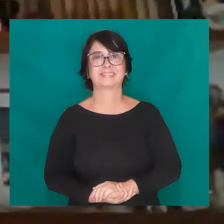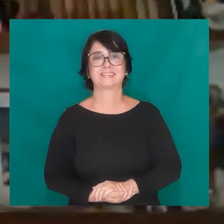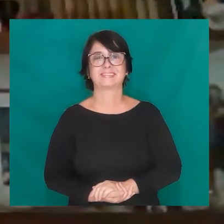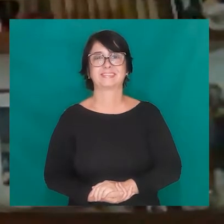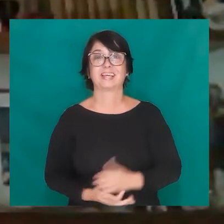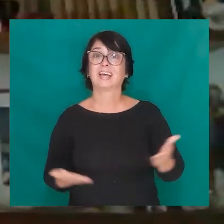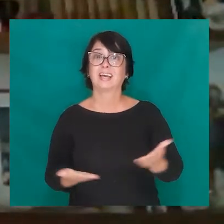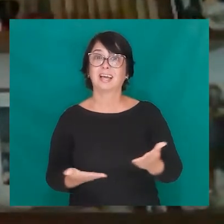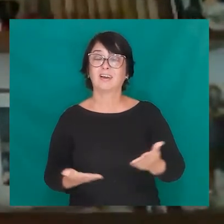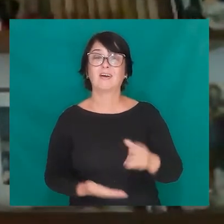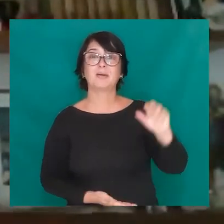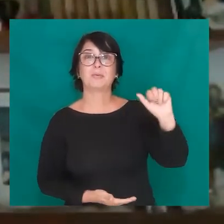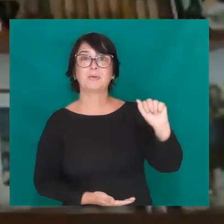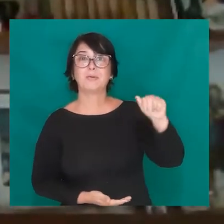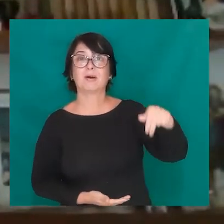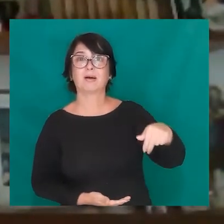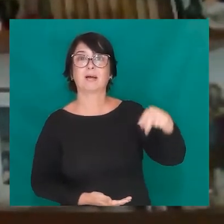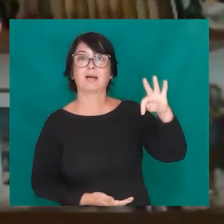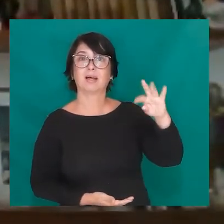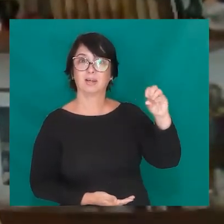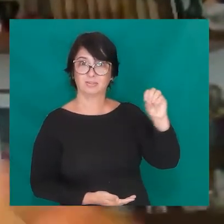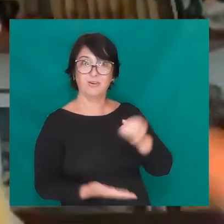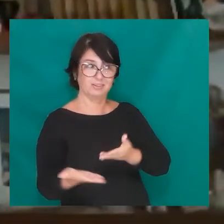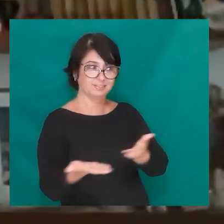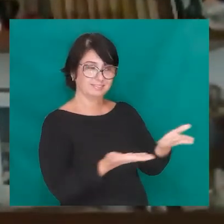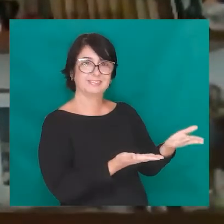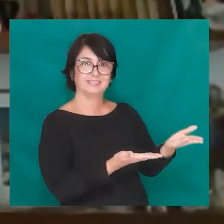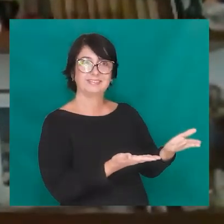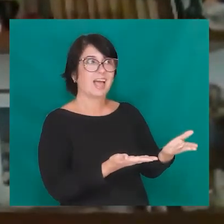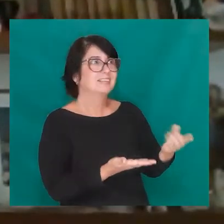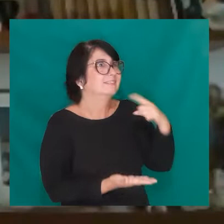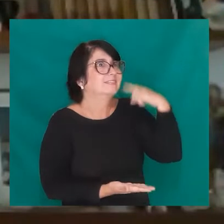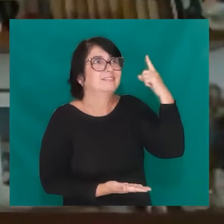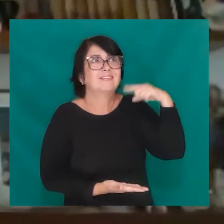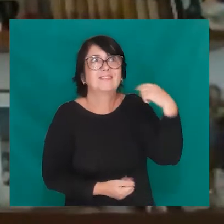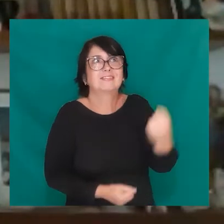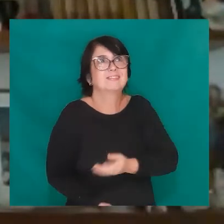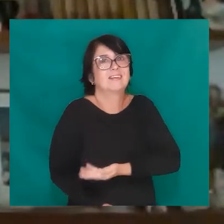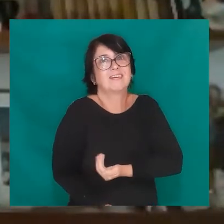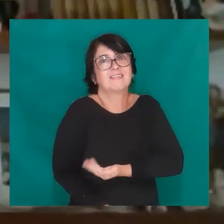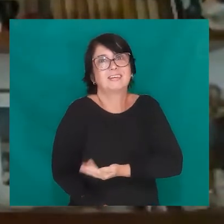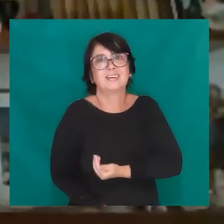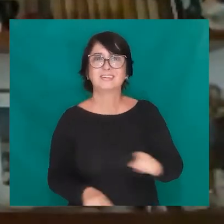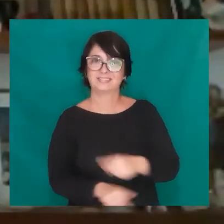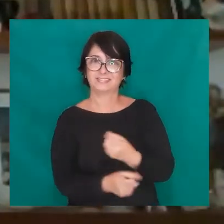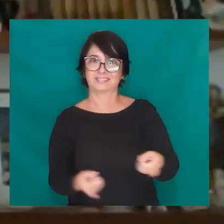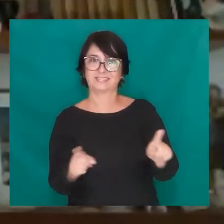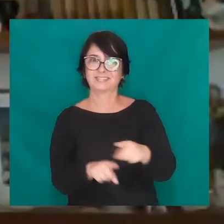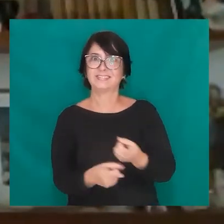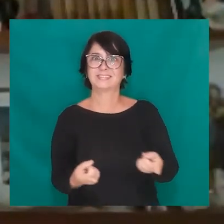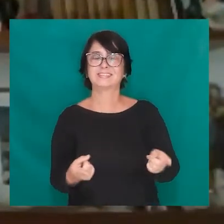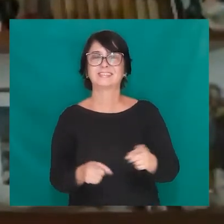Agora, seguindo aqui para o Antônio, isso que o Renato falou, né, desses loucos apaixonados por música, que acabam se transformando muitas vezes